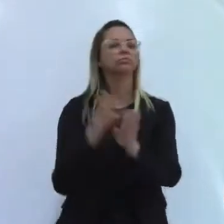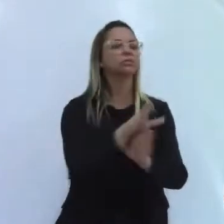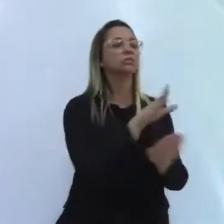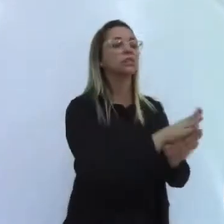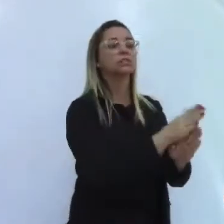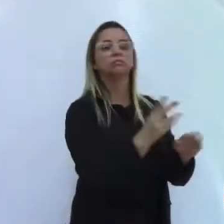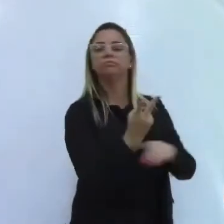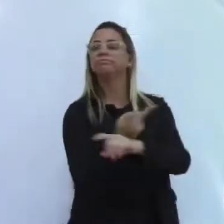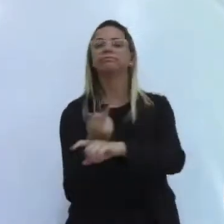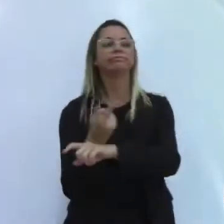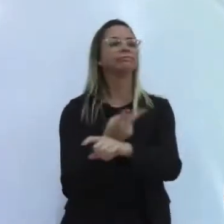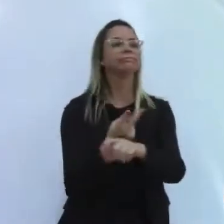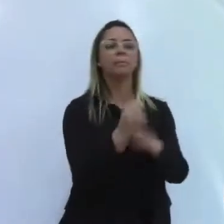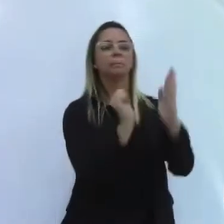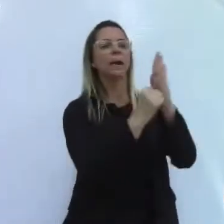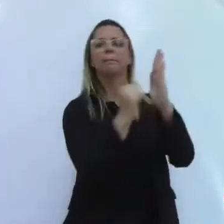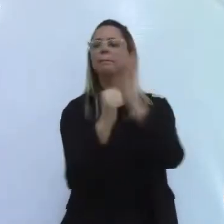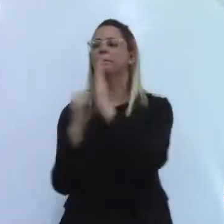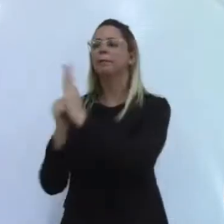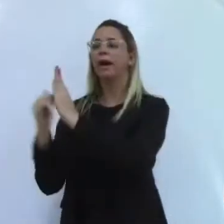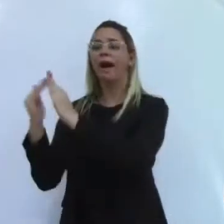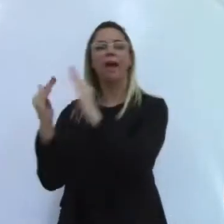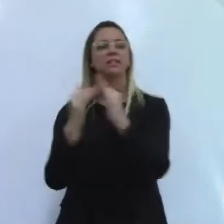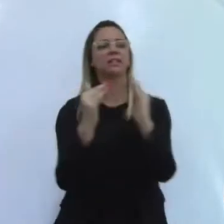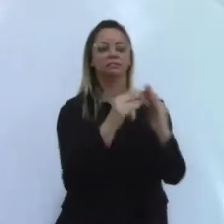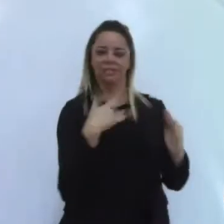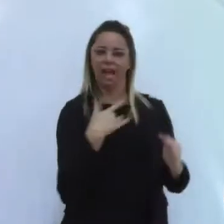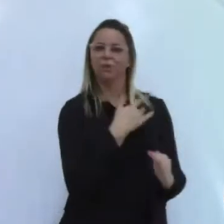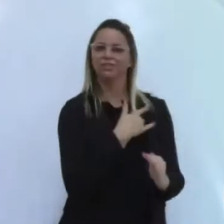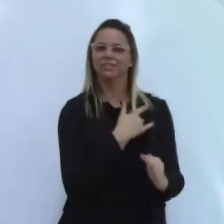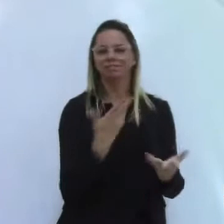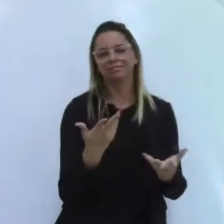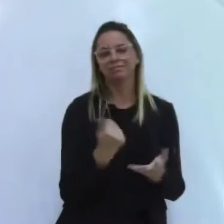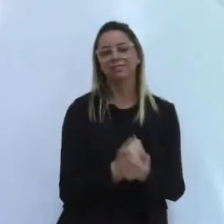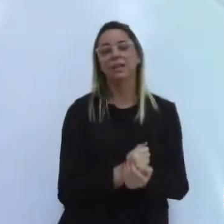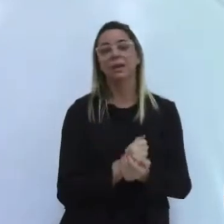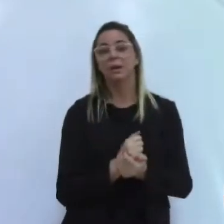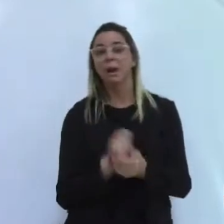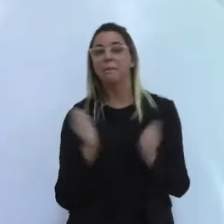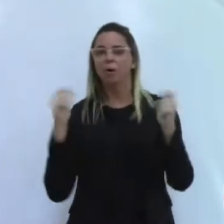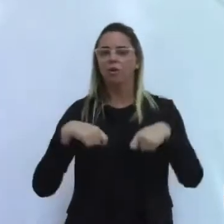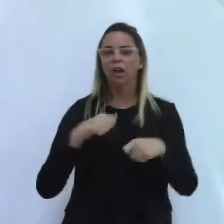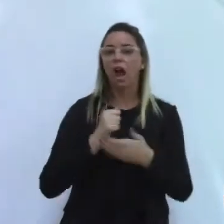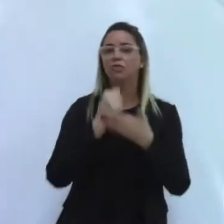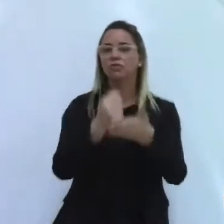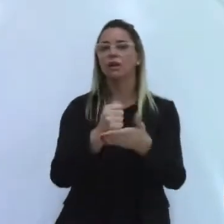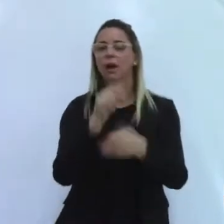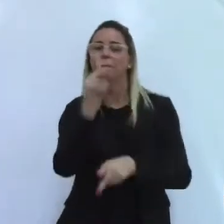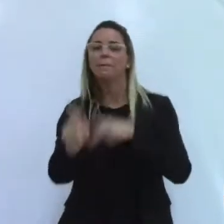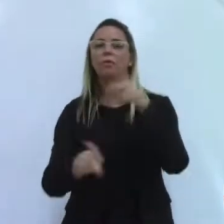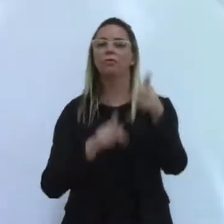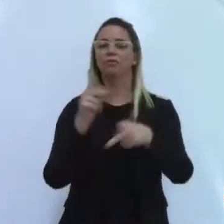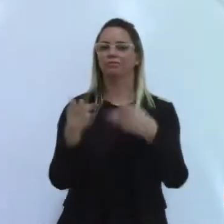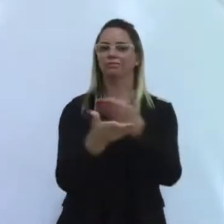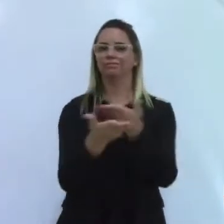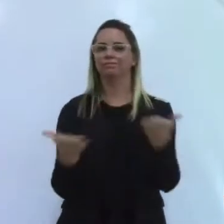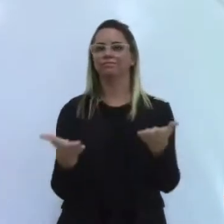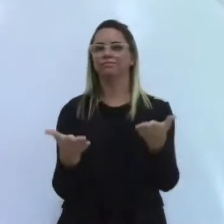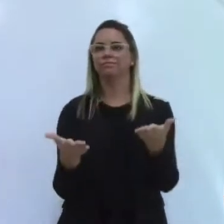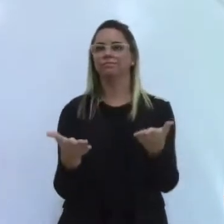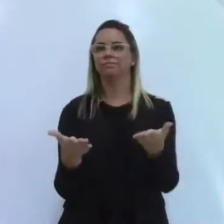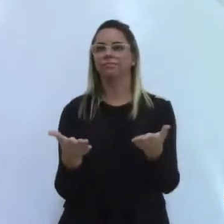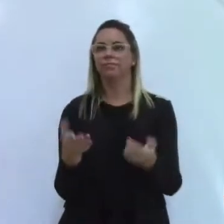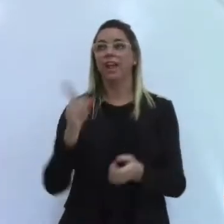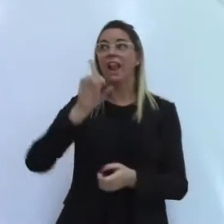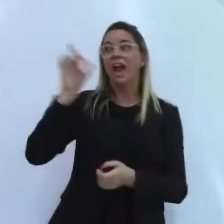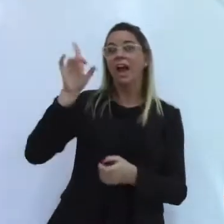povo para atender, para fazer o melhor para a nossa população. E a nossa amiga Luciene, que está lá em